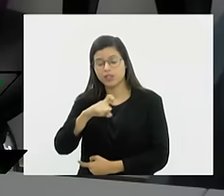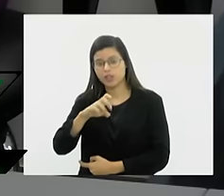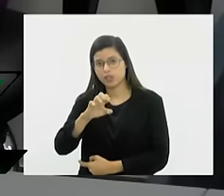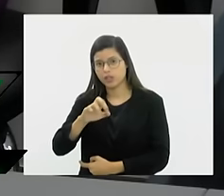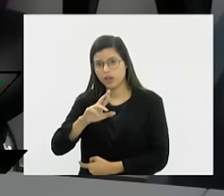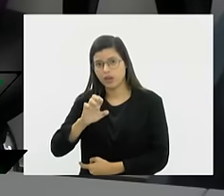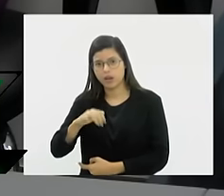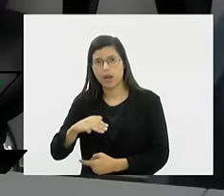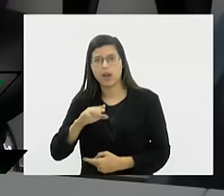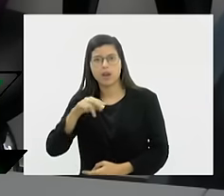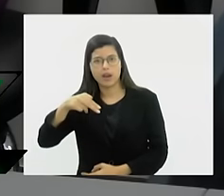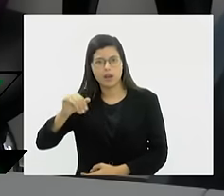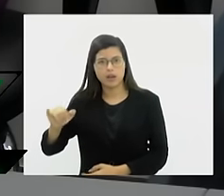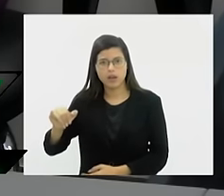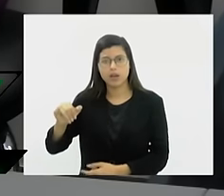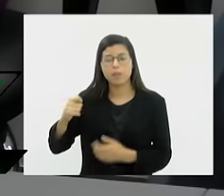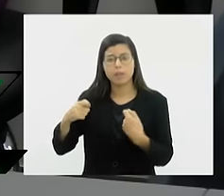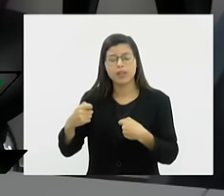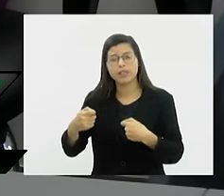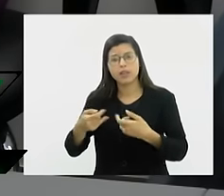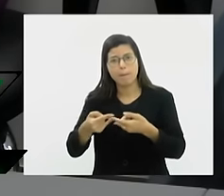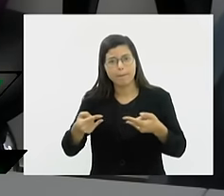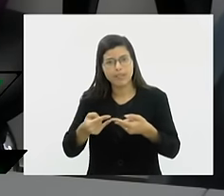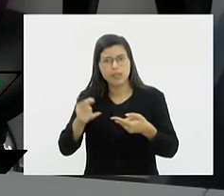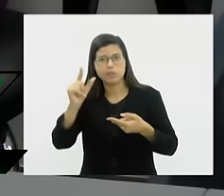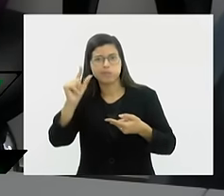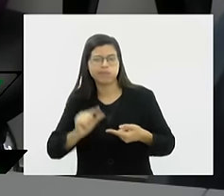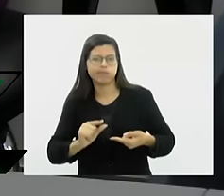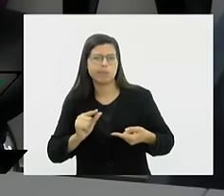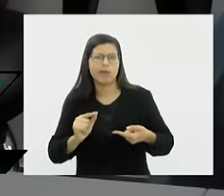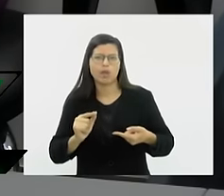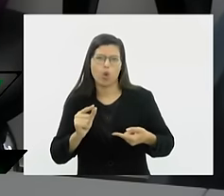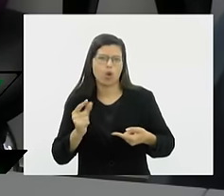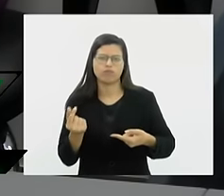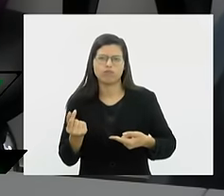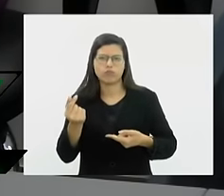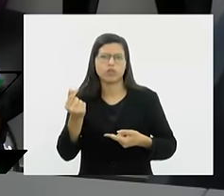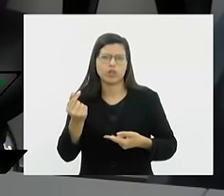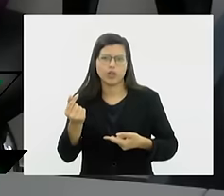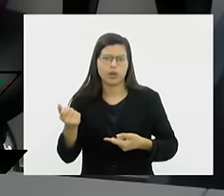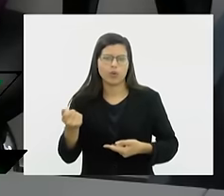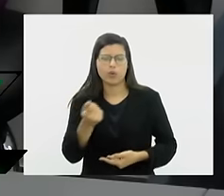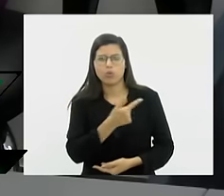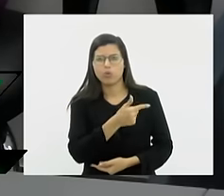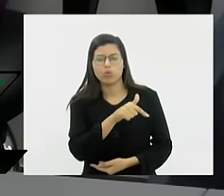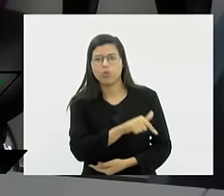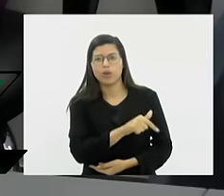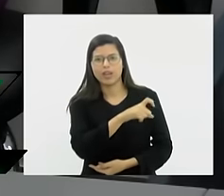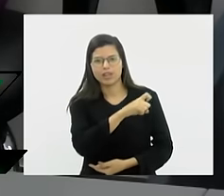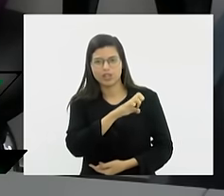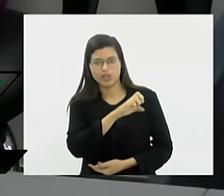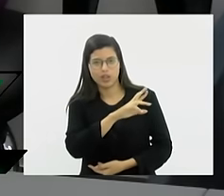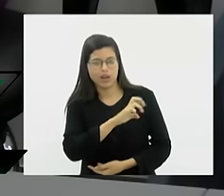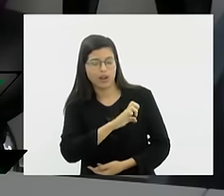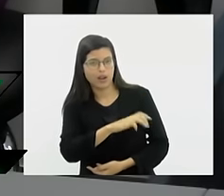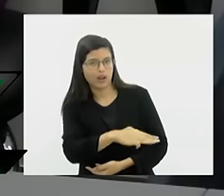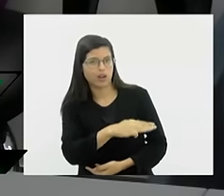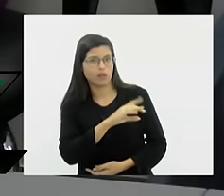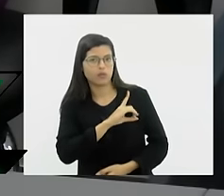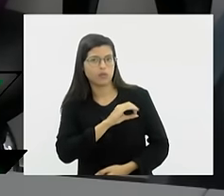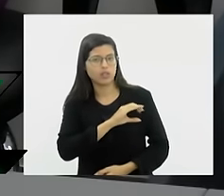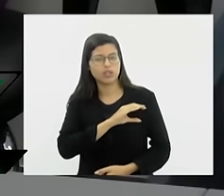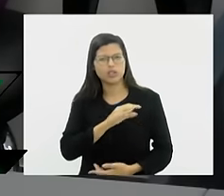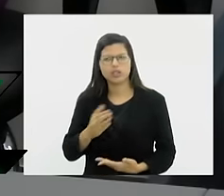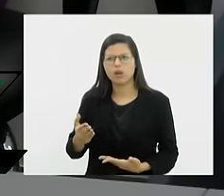uma passagem menor, mais barata, do que Xerém do que de Caxias. Quando o Osório, quando o vereador, eu perguntei se o Osório, falou